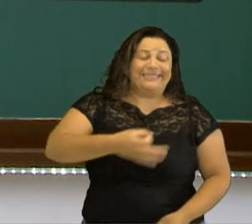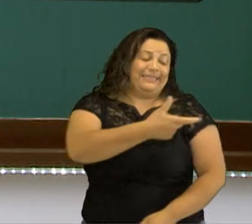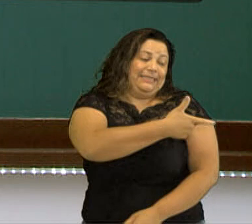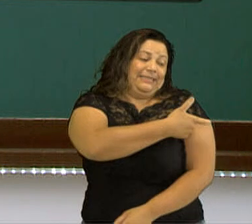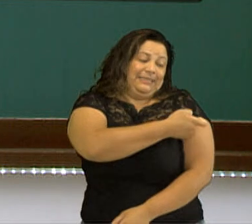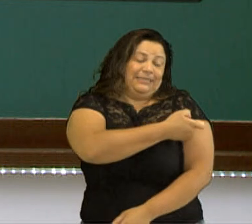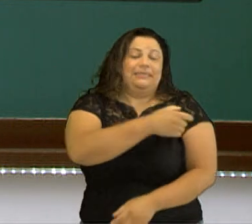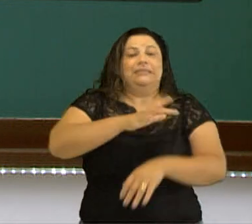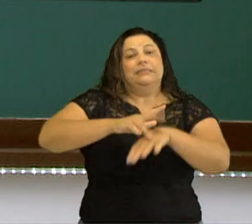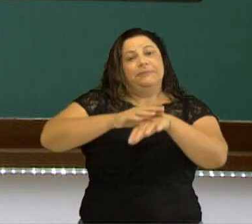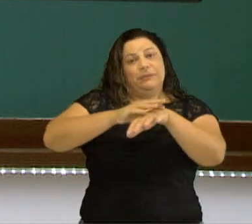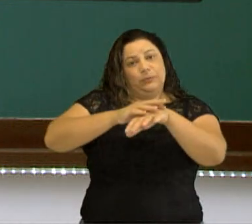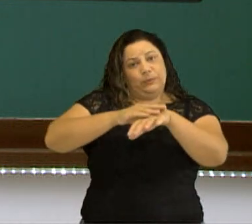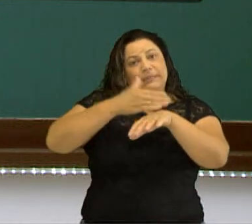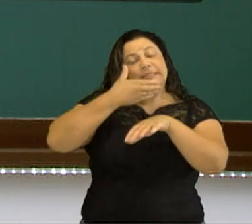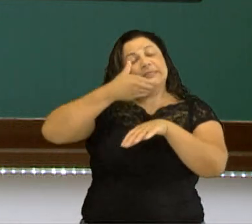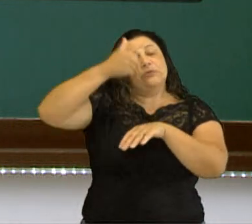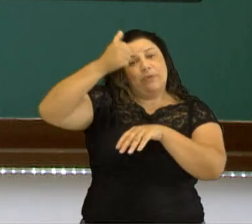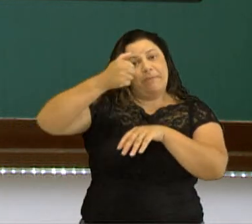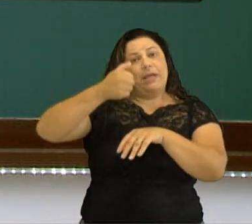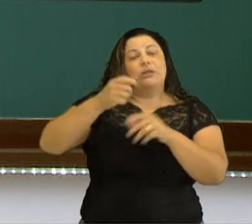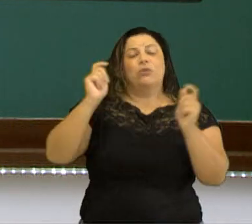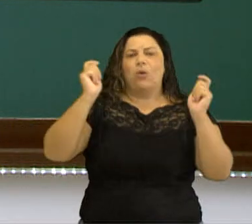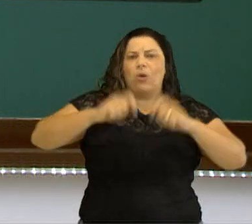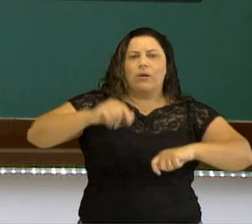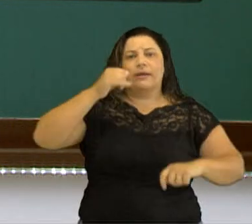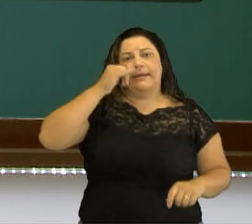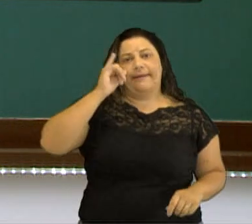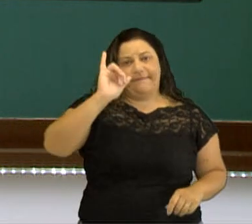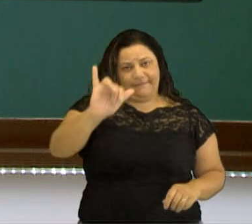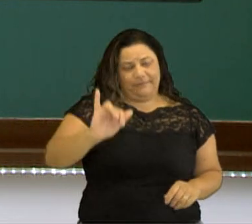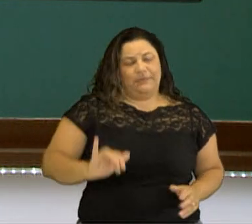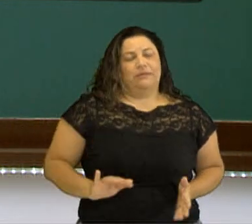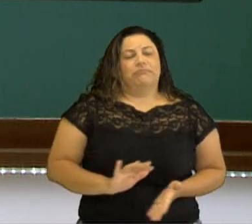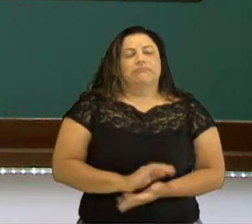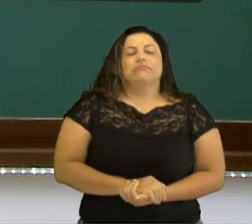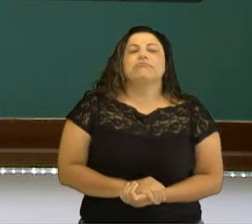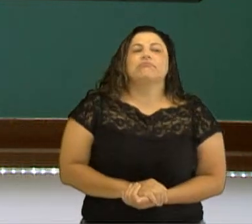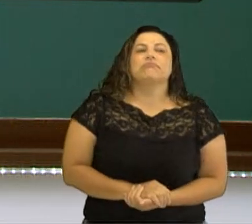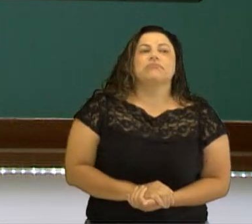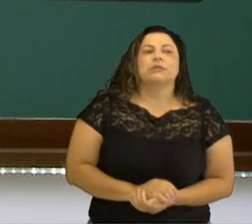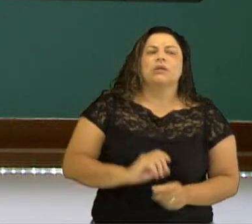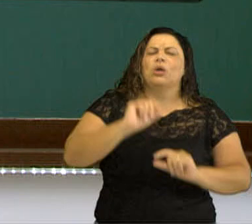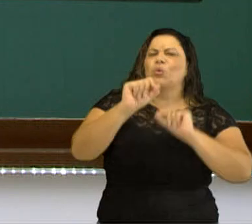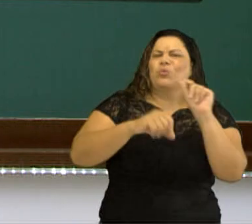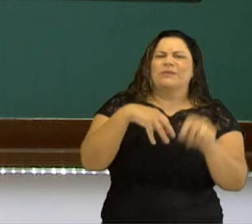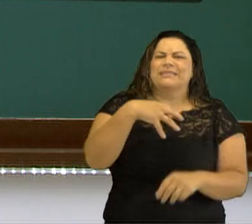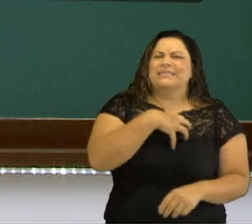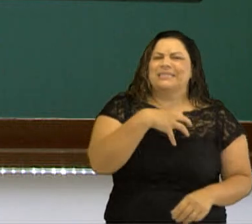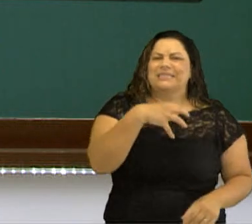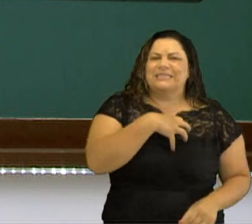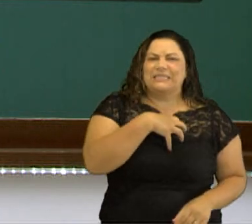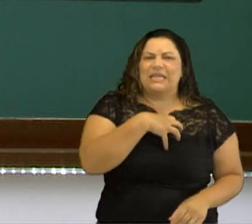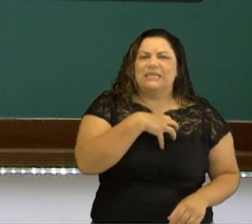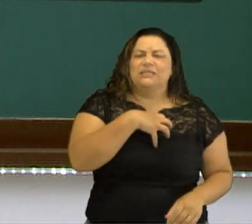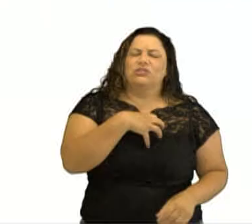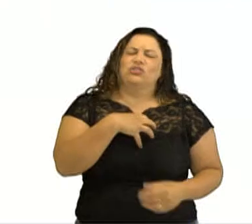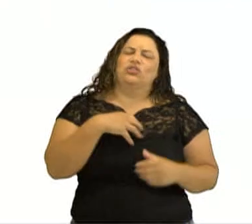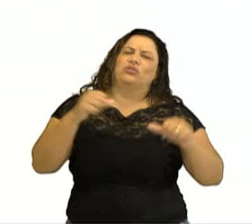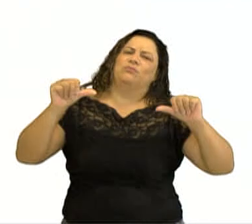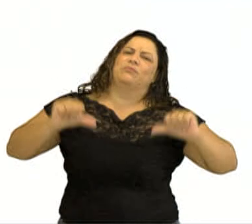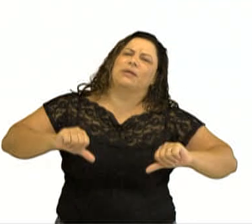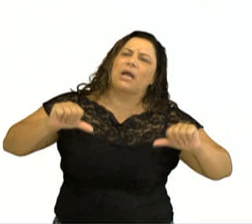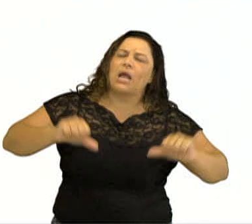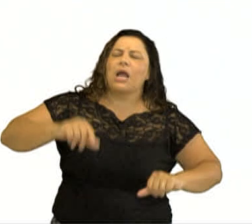doença. Então a melhor coisa a se fazer é ter a prevenção. Quais são os sintomas? A pessoa pode se sentir um pouco mal, com dor